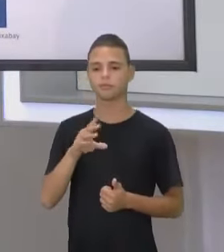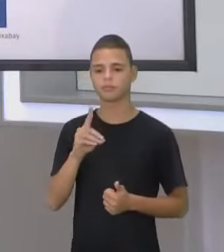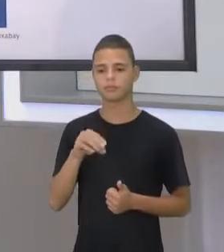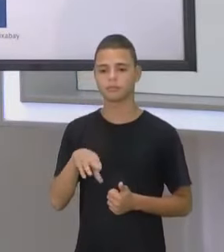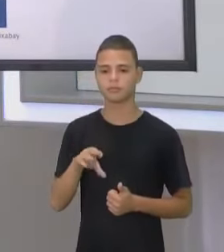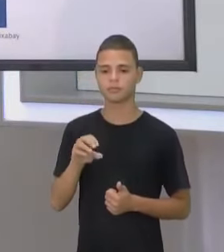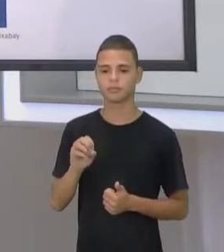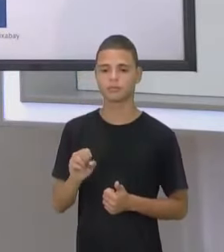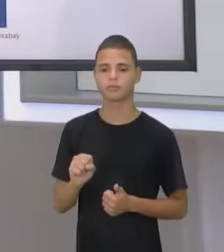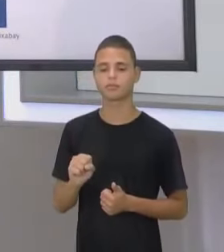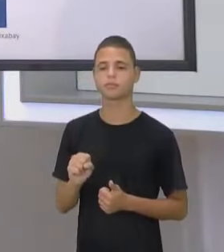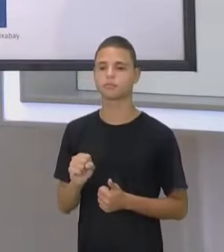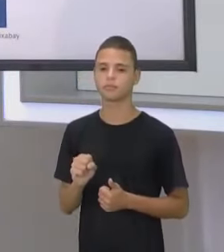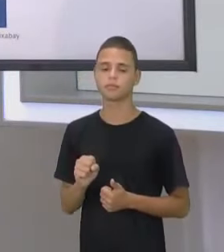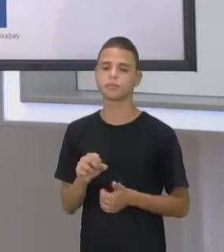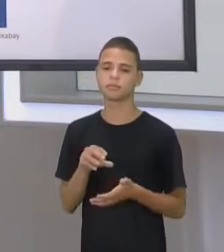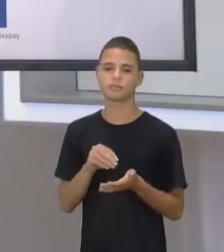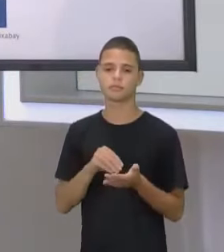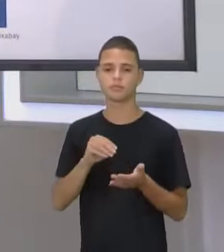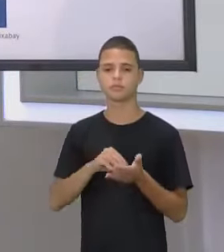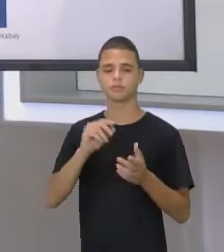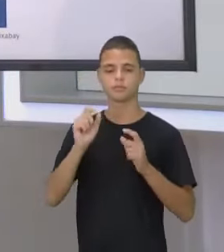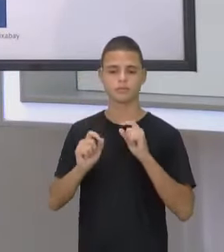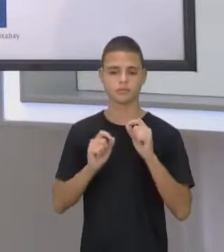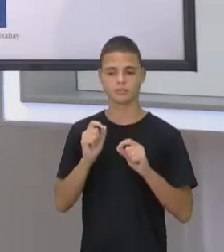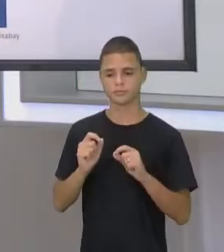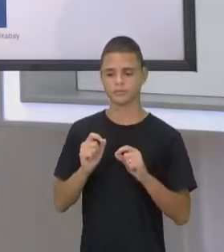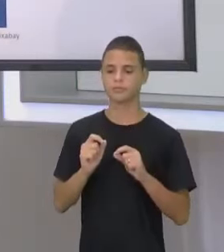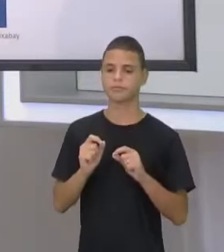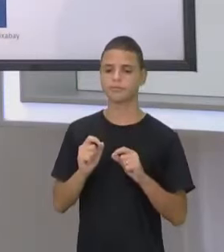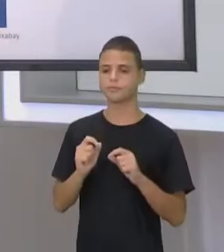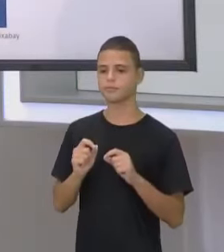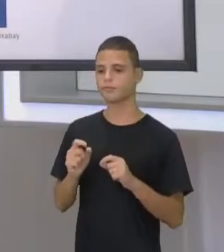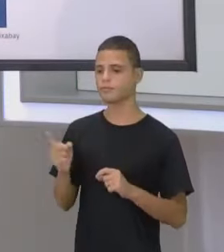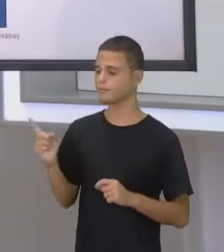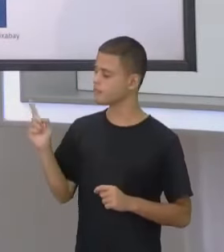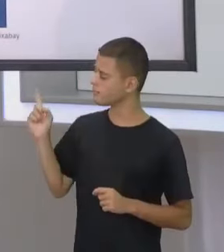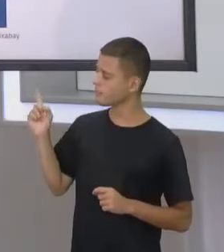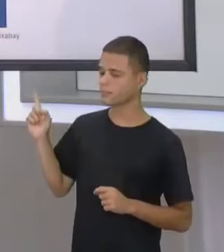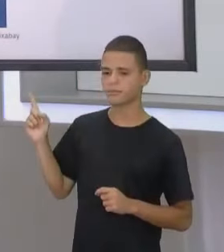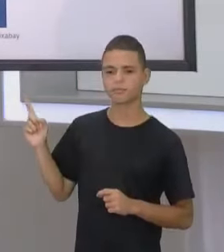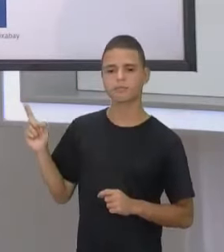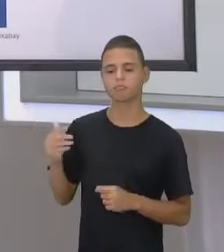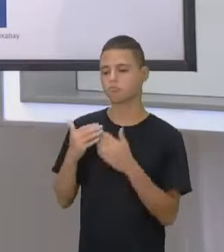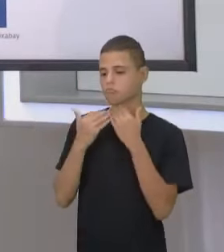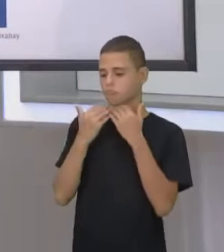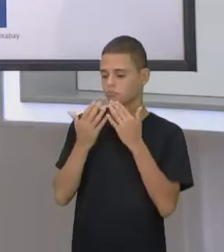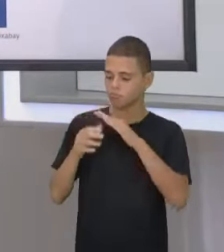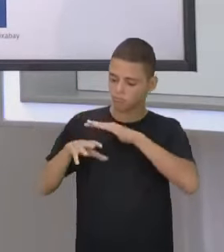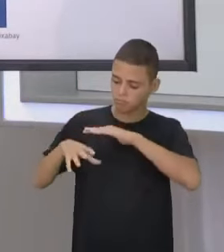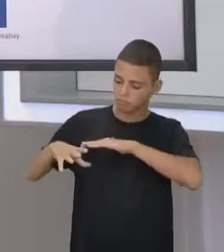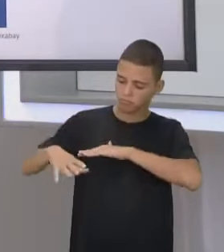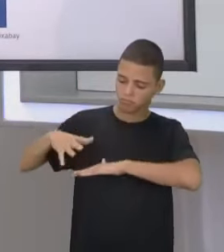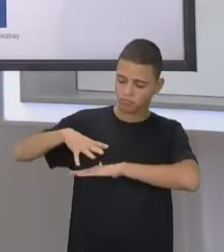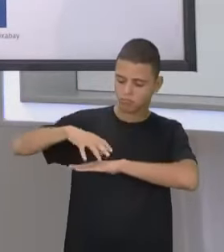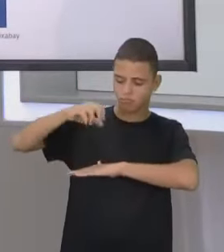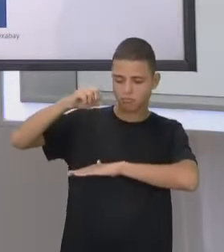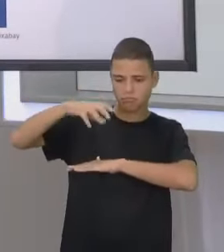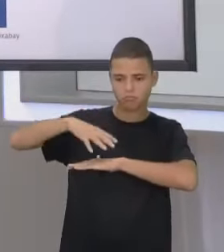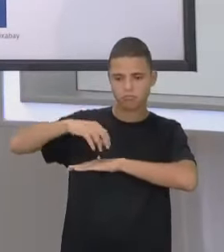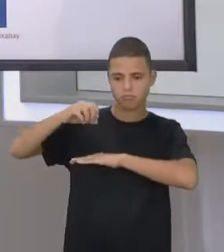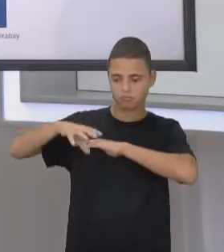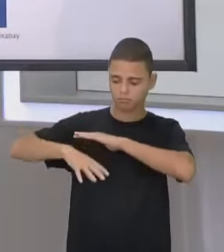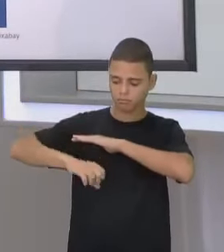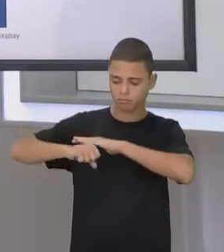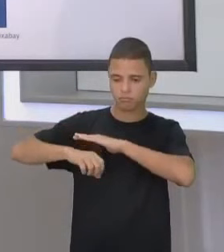fenômeno de falta de escoamento. Ele pode acontecer tanto no ambiente urbano, que nem traz aqui o desenho